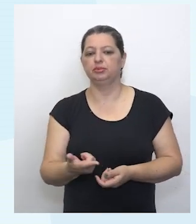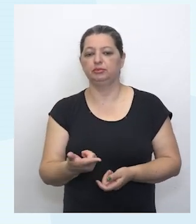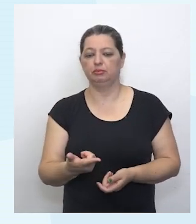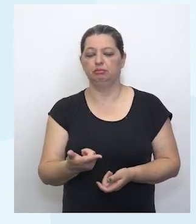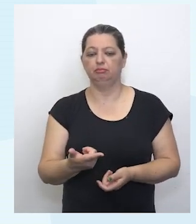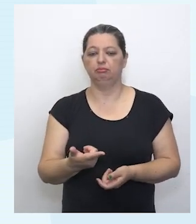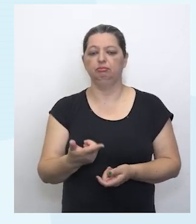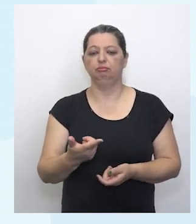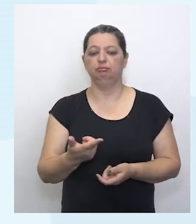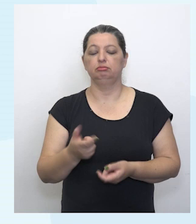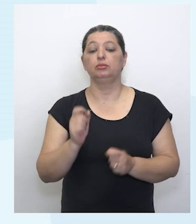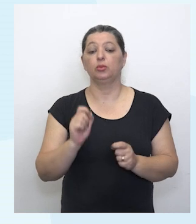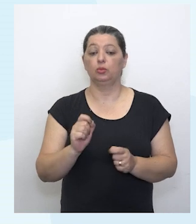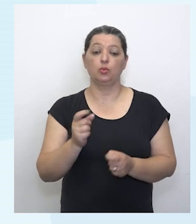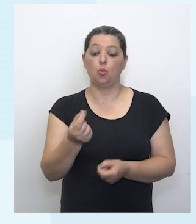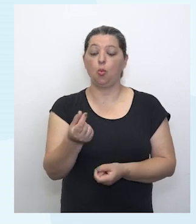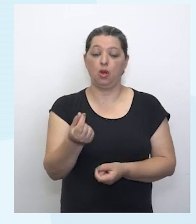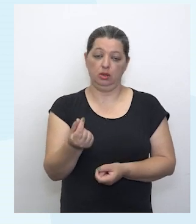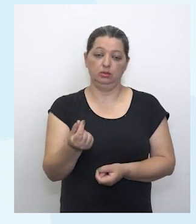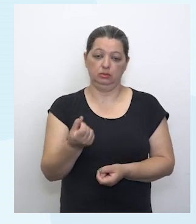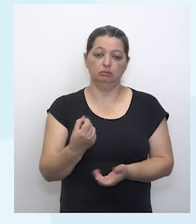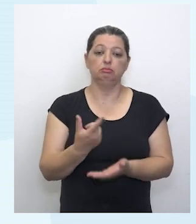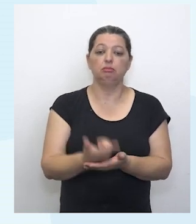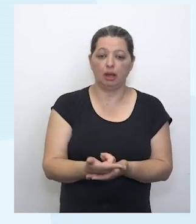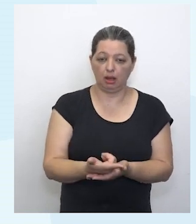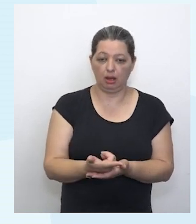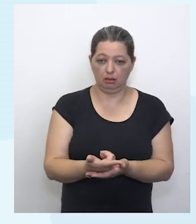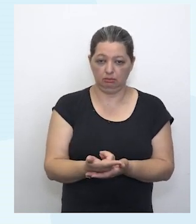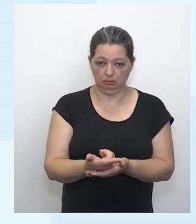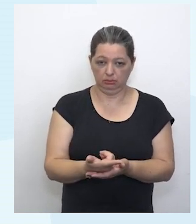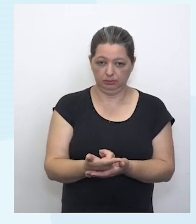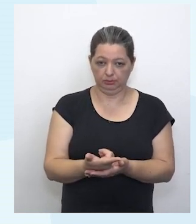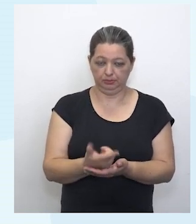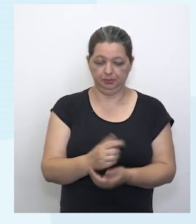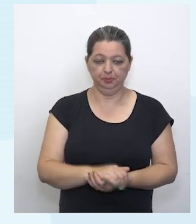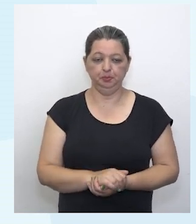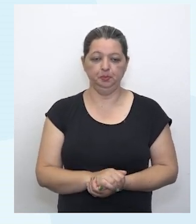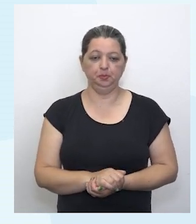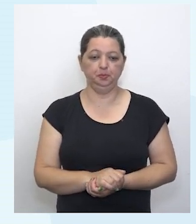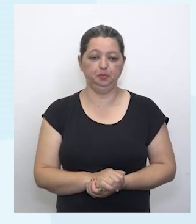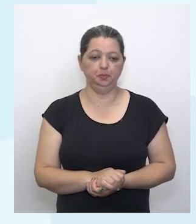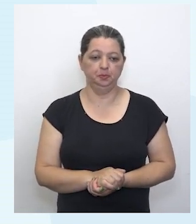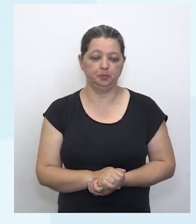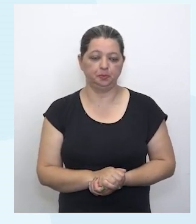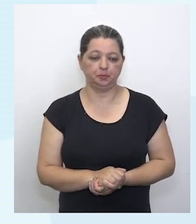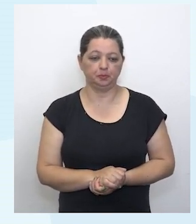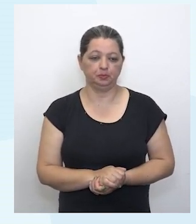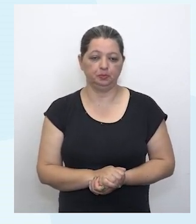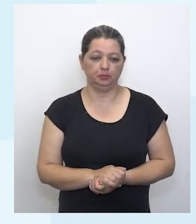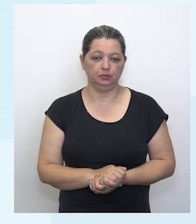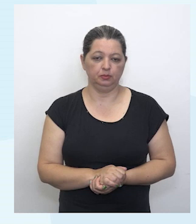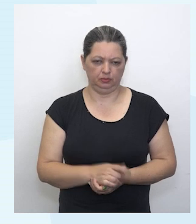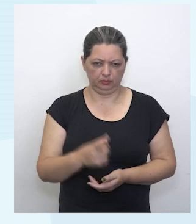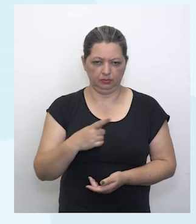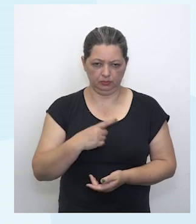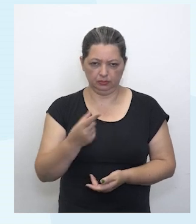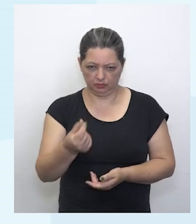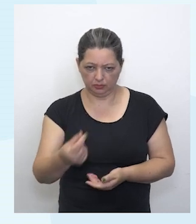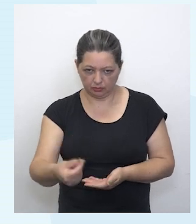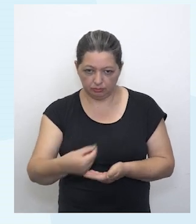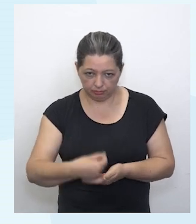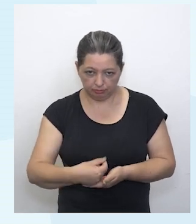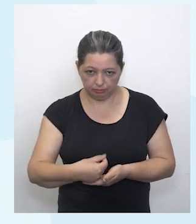Helena vai gastar ao fazer toda essa compra e se ela vai ter troco.